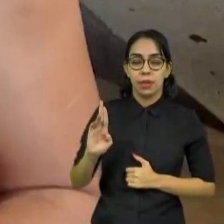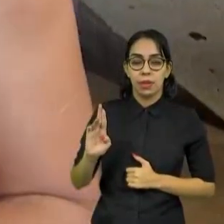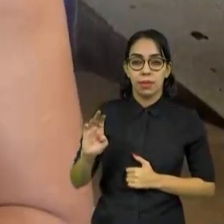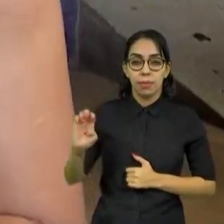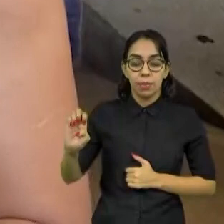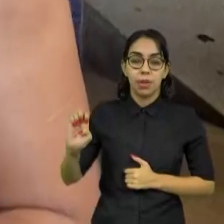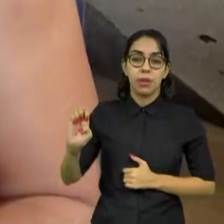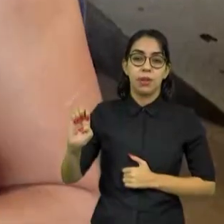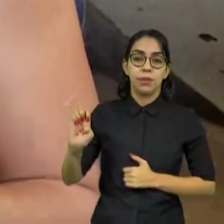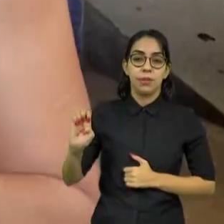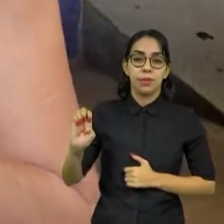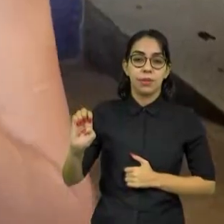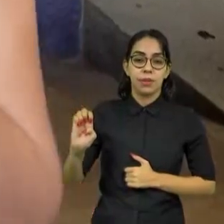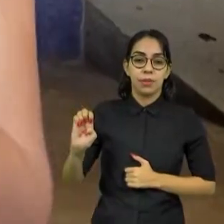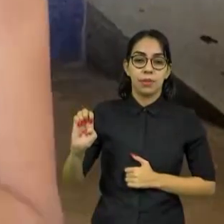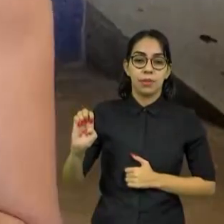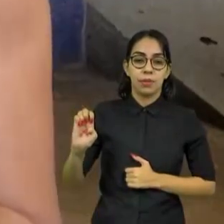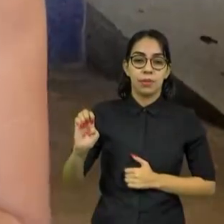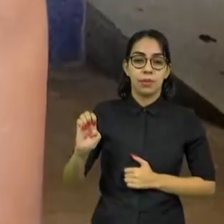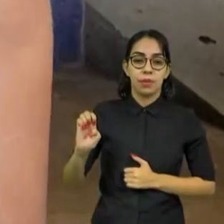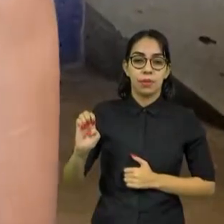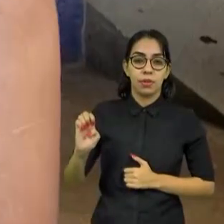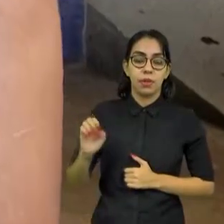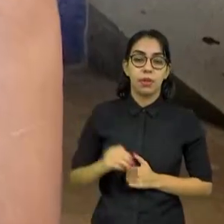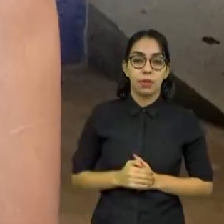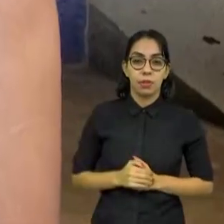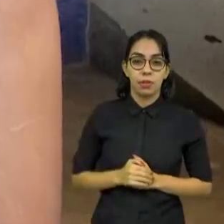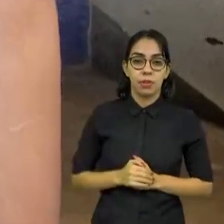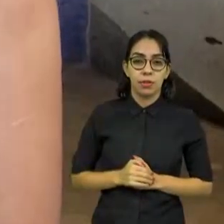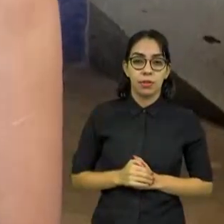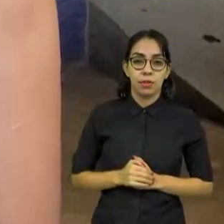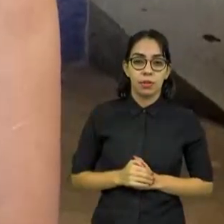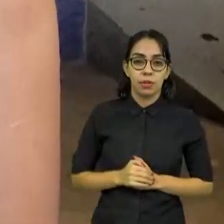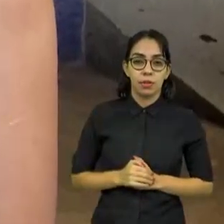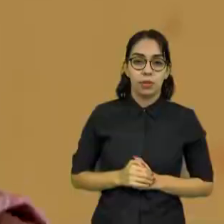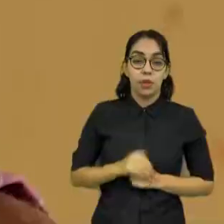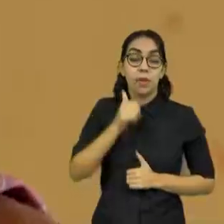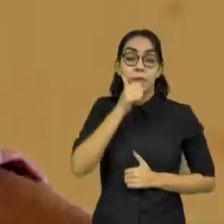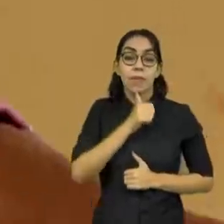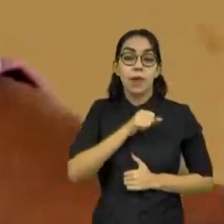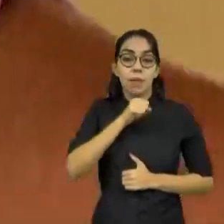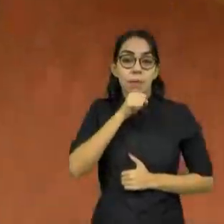cada vez mais. Então, eu fui fazendo umas peças que a minha mãe não faz.